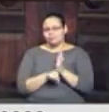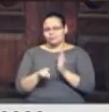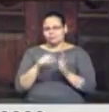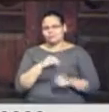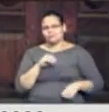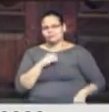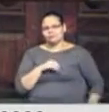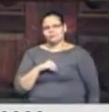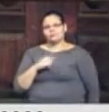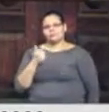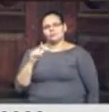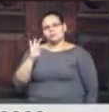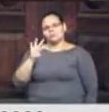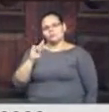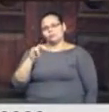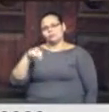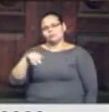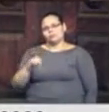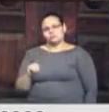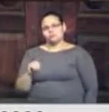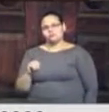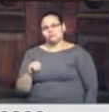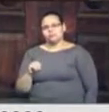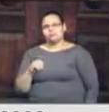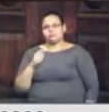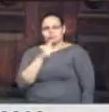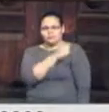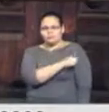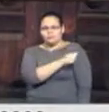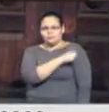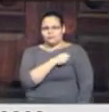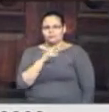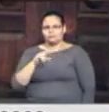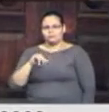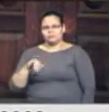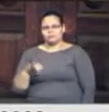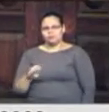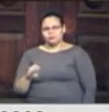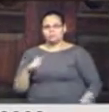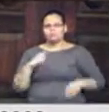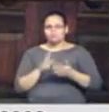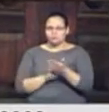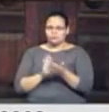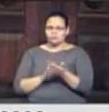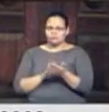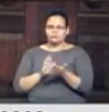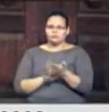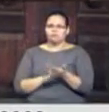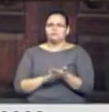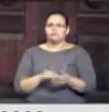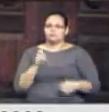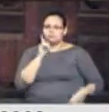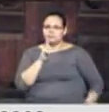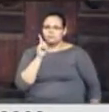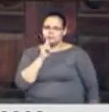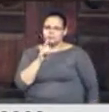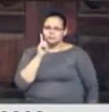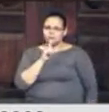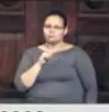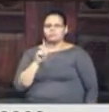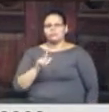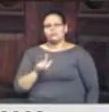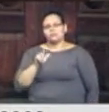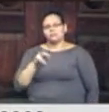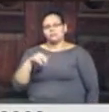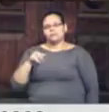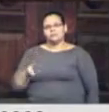do triênio, em bom momento, enfermeira Rejane, parabéns, conseguiu uma liminar, também está